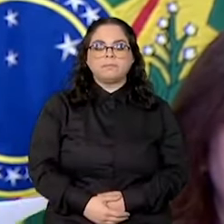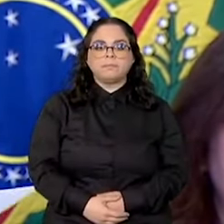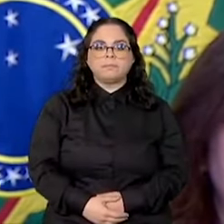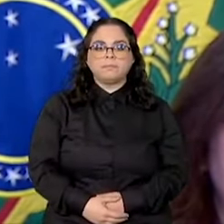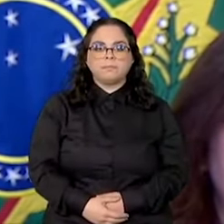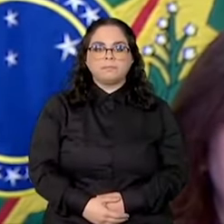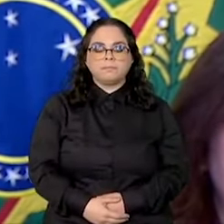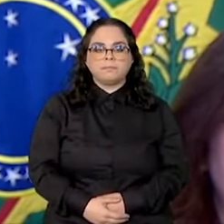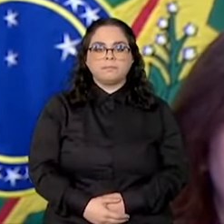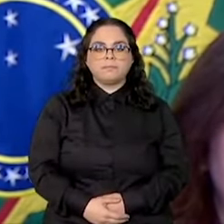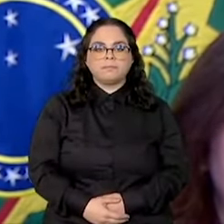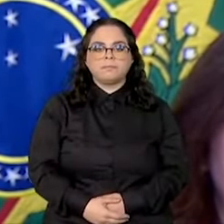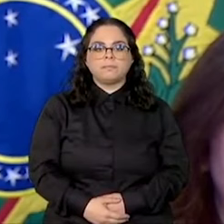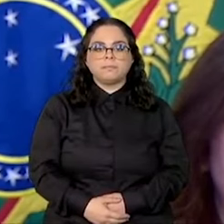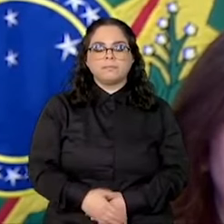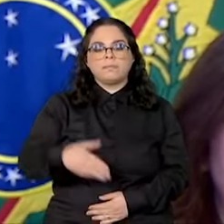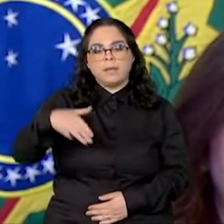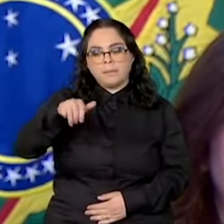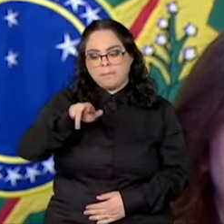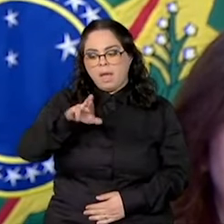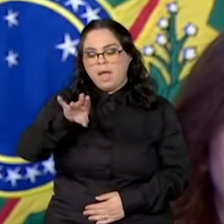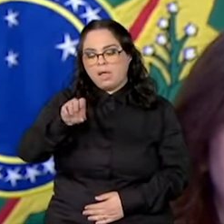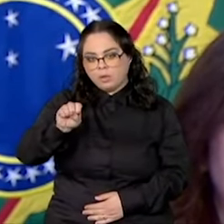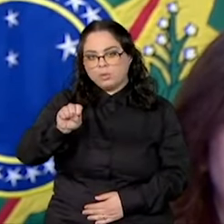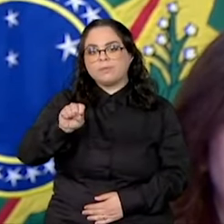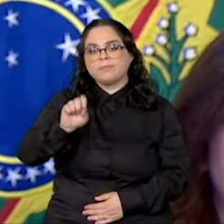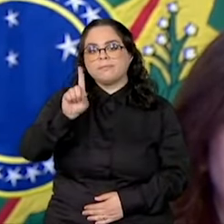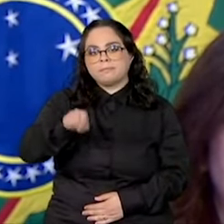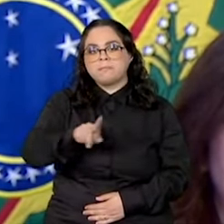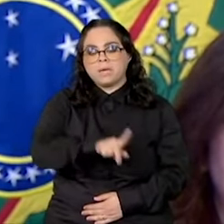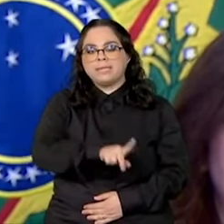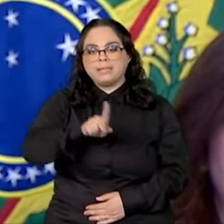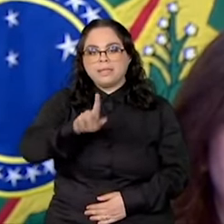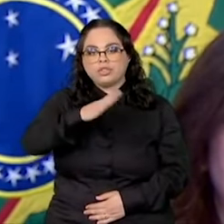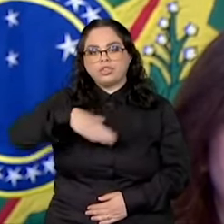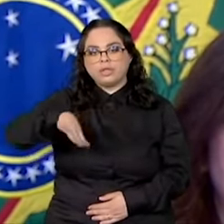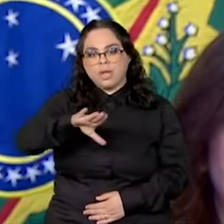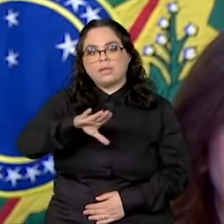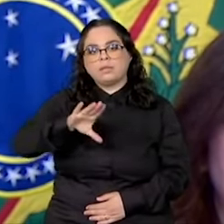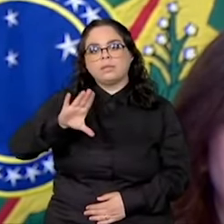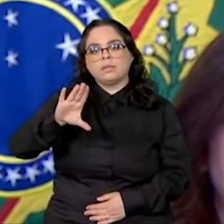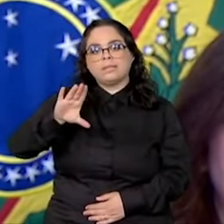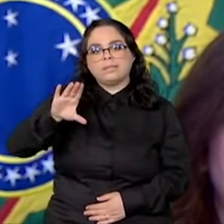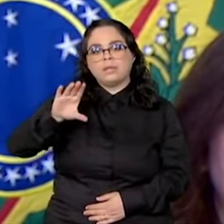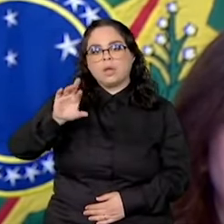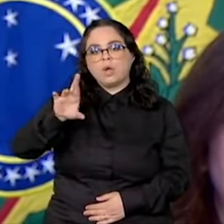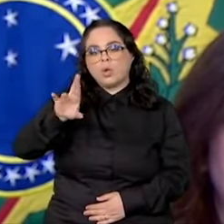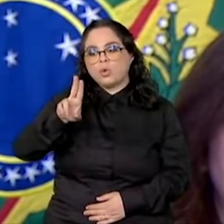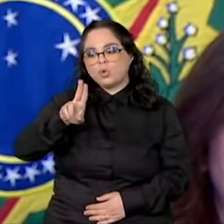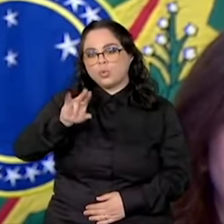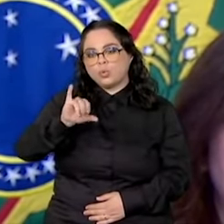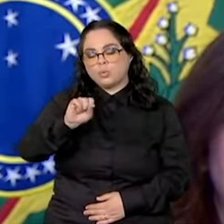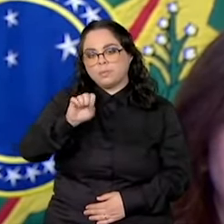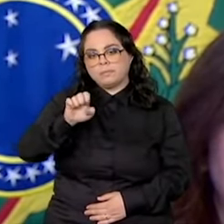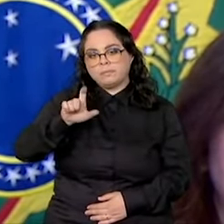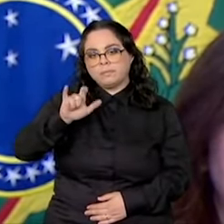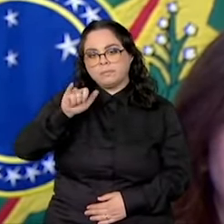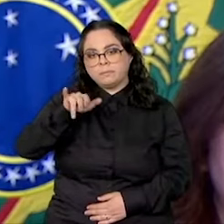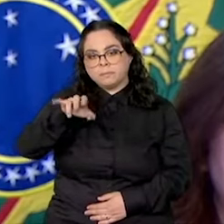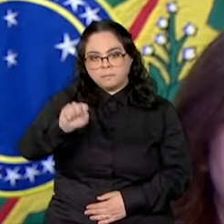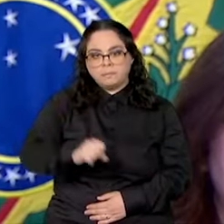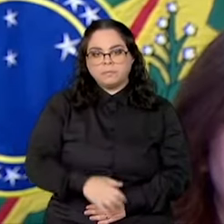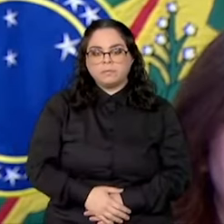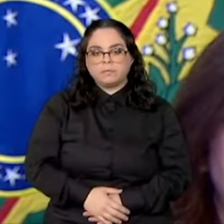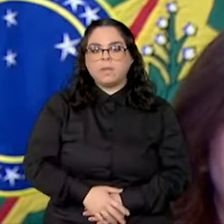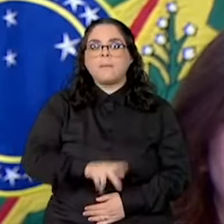Viagem, Marco Ferraz, presidente da Cruzlines, companheiro presidente